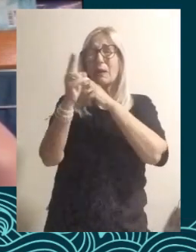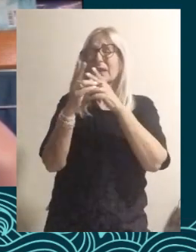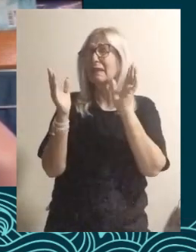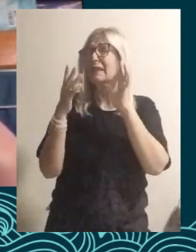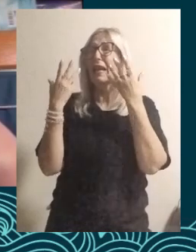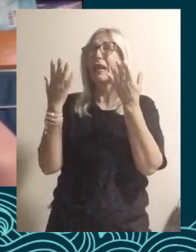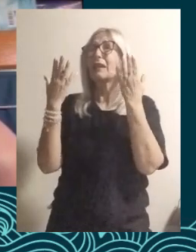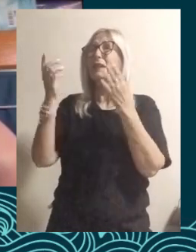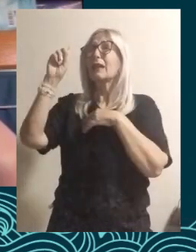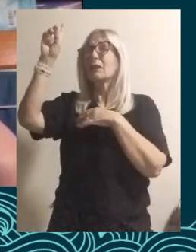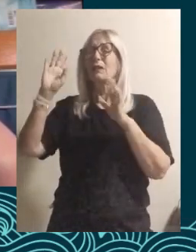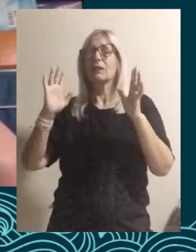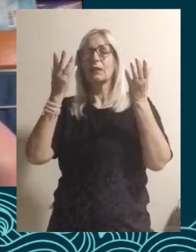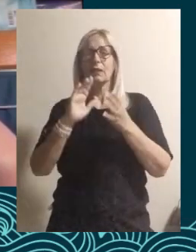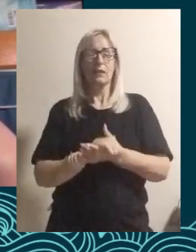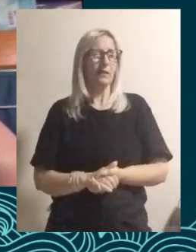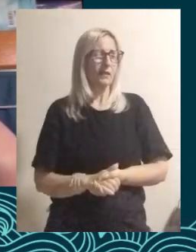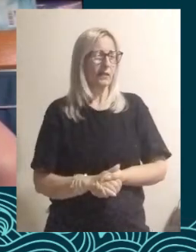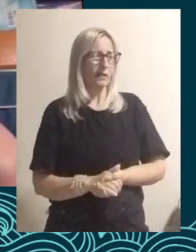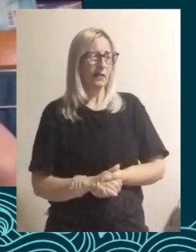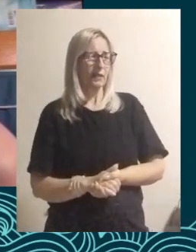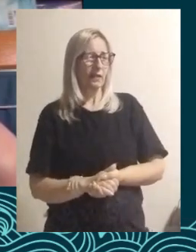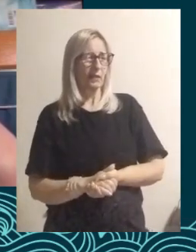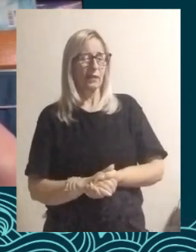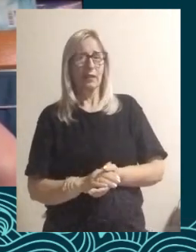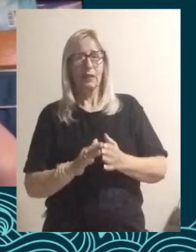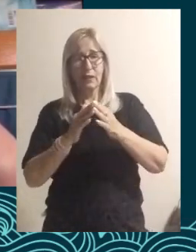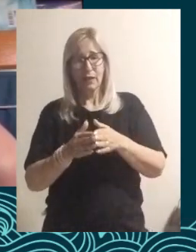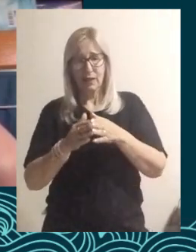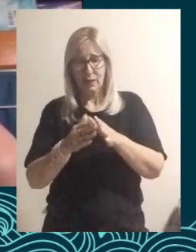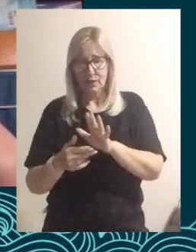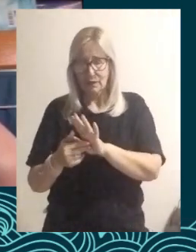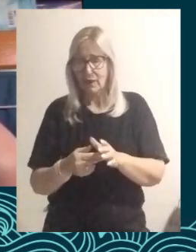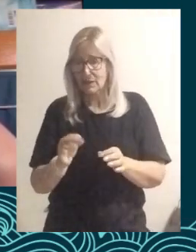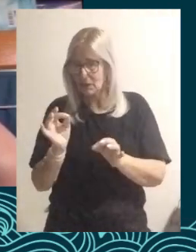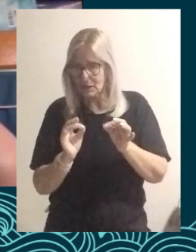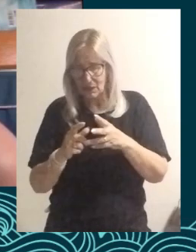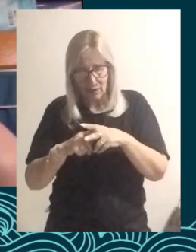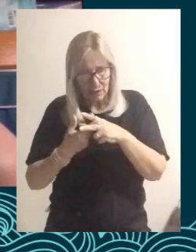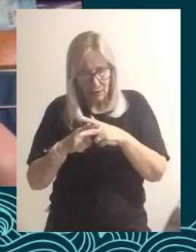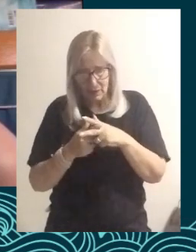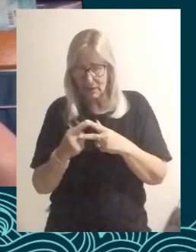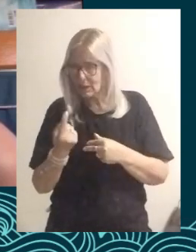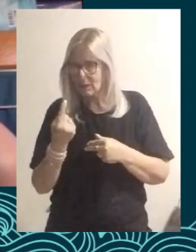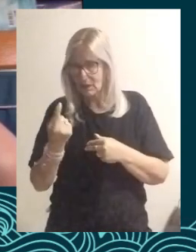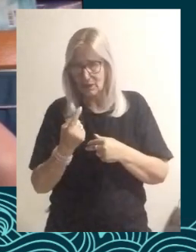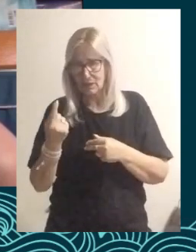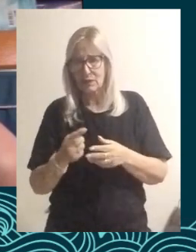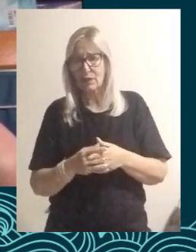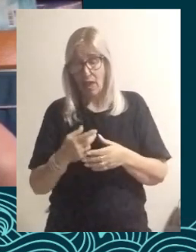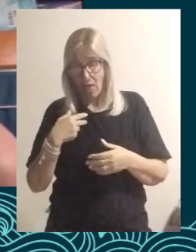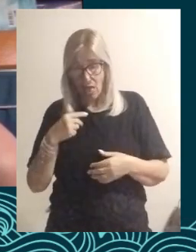com o barco, de brigar com o vento, e fala, meu Deus, o vento não vai mudar, o barco não vai se consertar